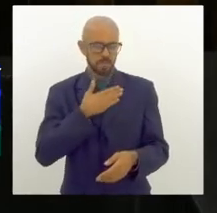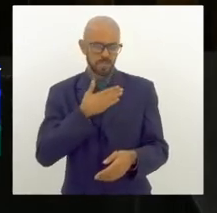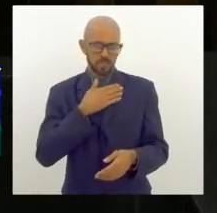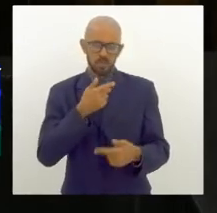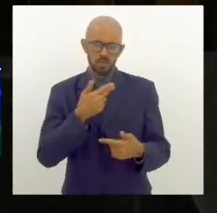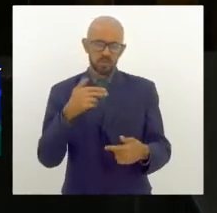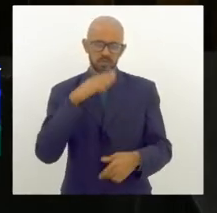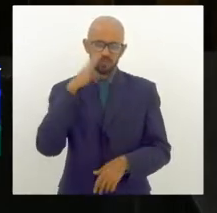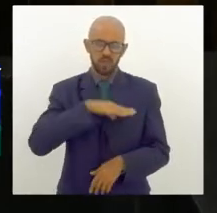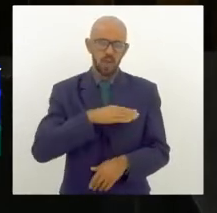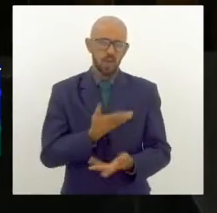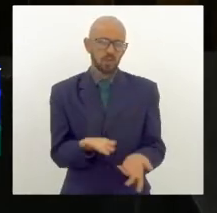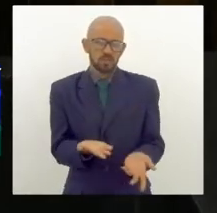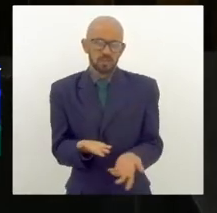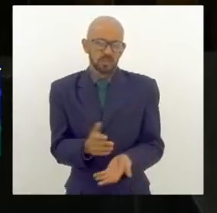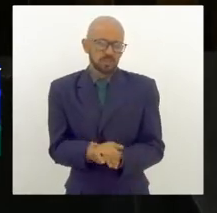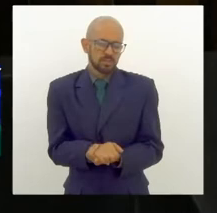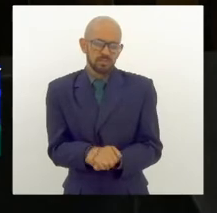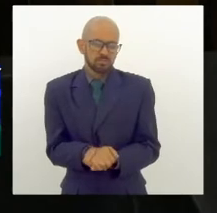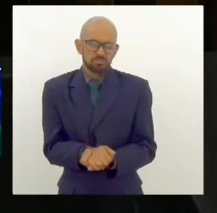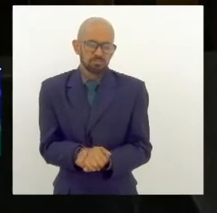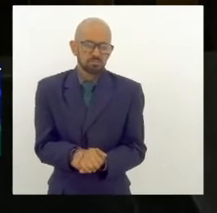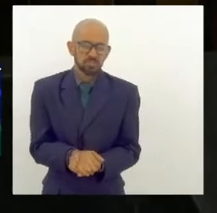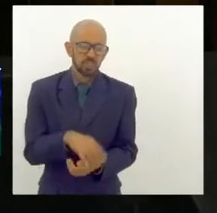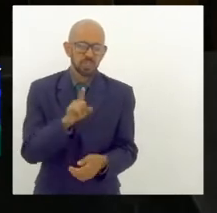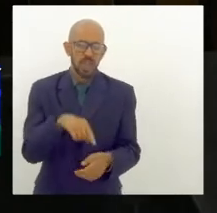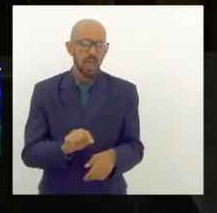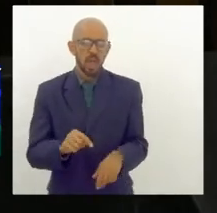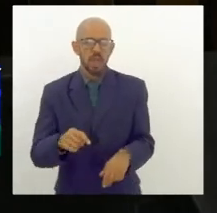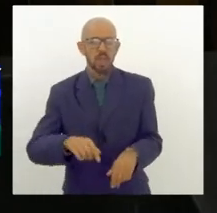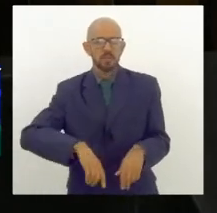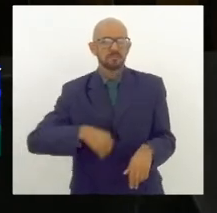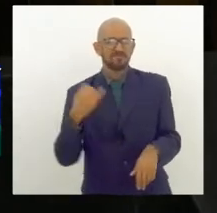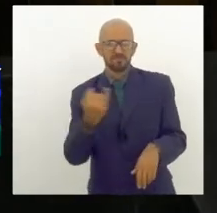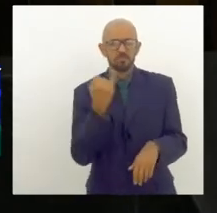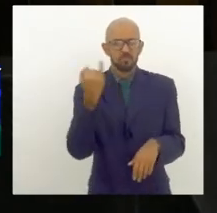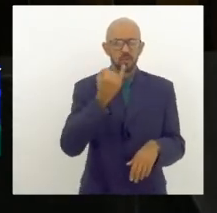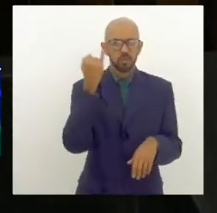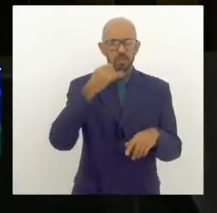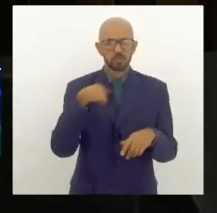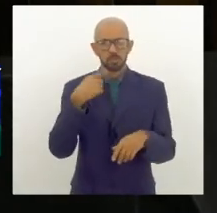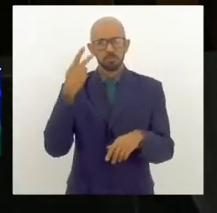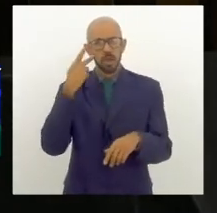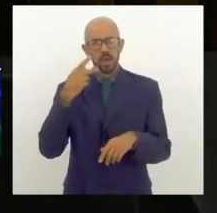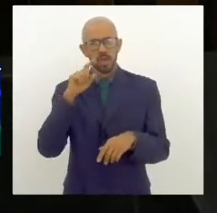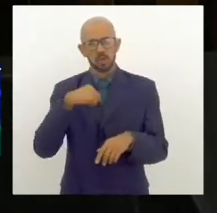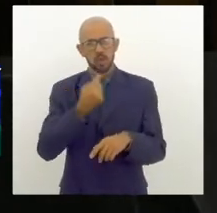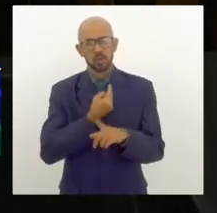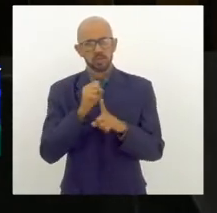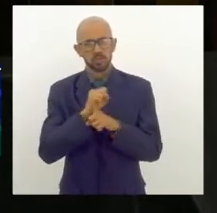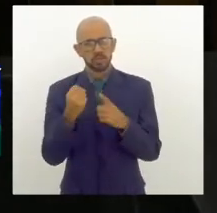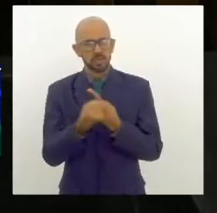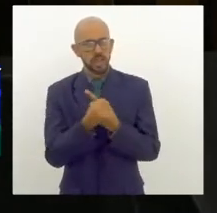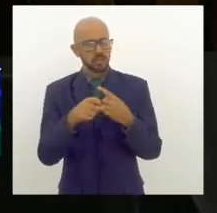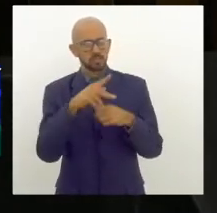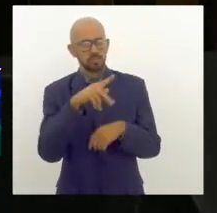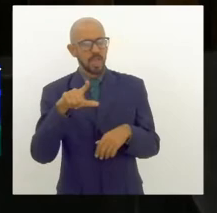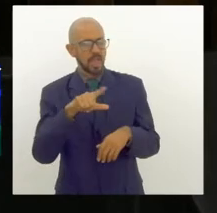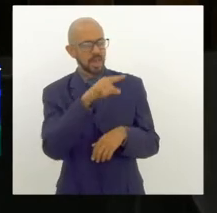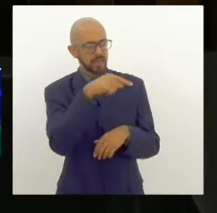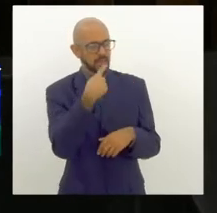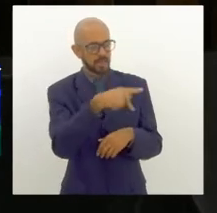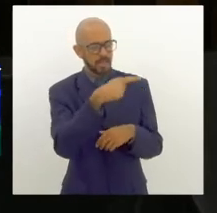absolutamente fundamental para a nossa sociedade, como foi o apresentado pelo deputado Samuel Malafaia, que